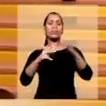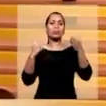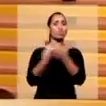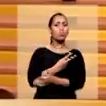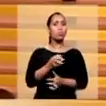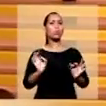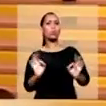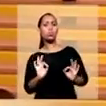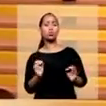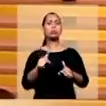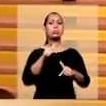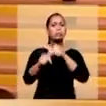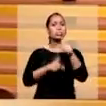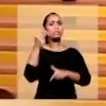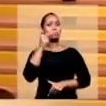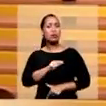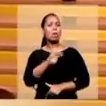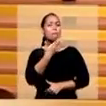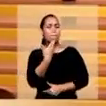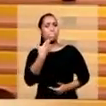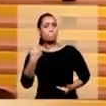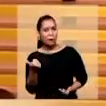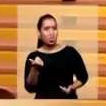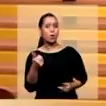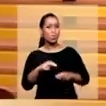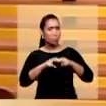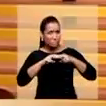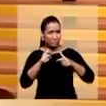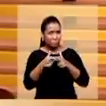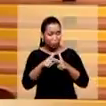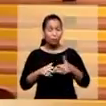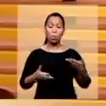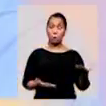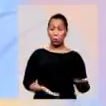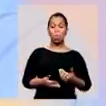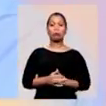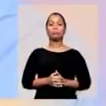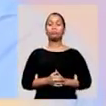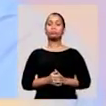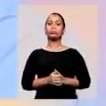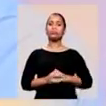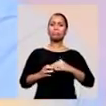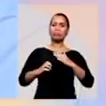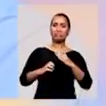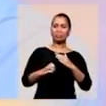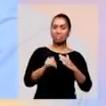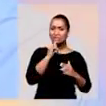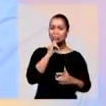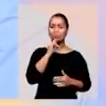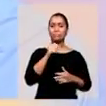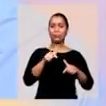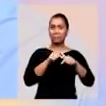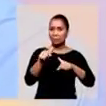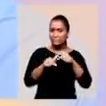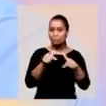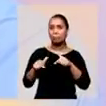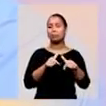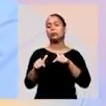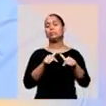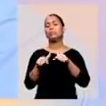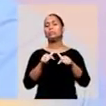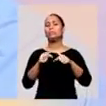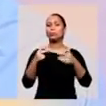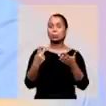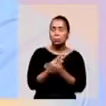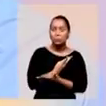menos afetado, que ainda conseguiu trabalhar um pouco melhor diante dessa crise? Por mais que o mercado tenha sido afetado de forma